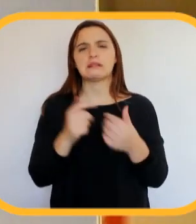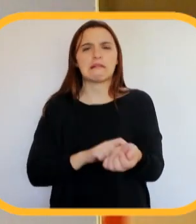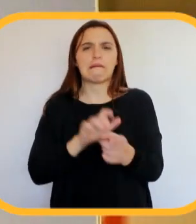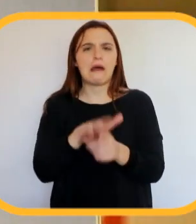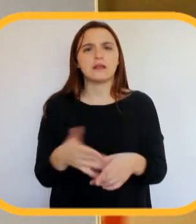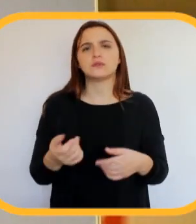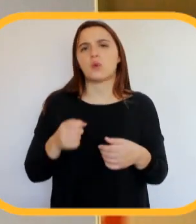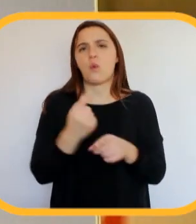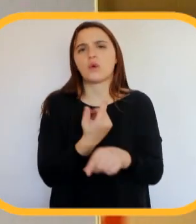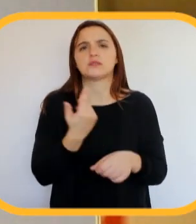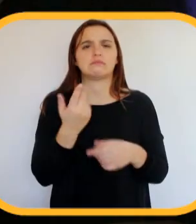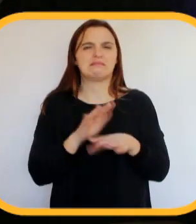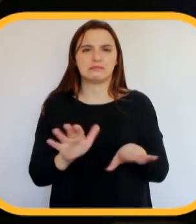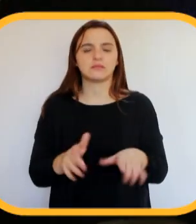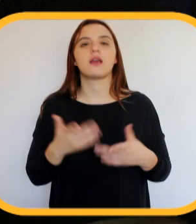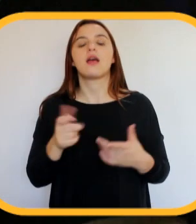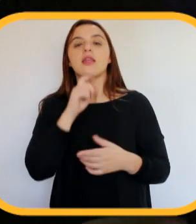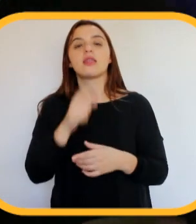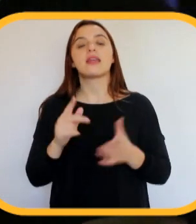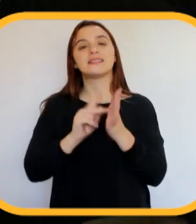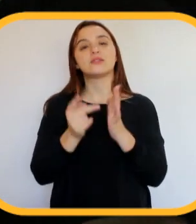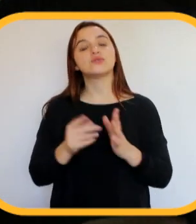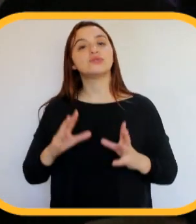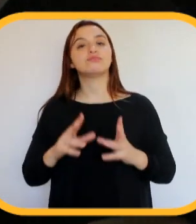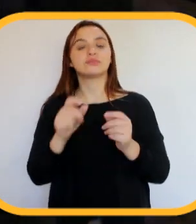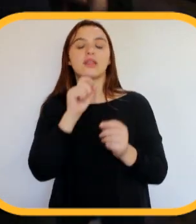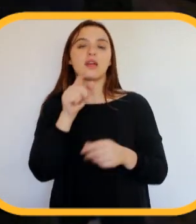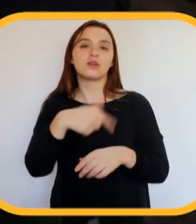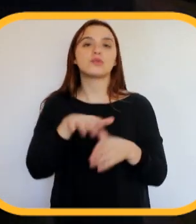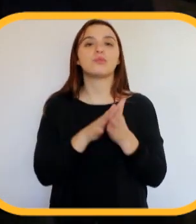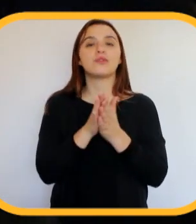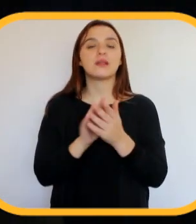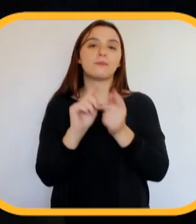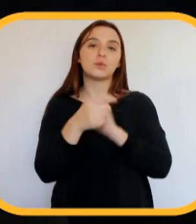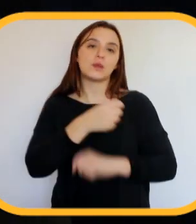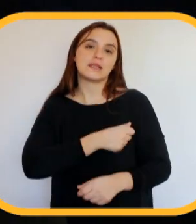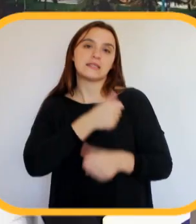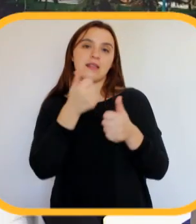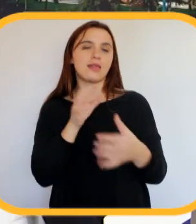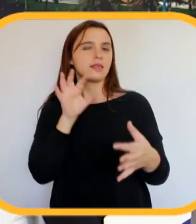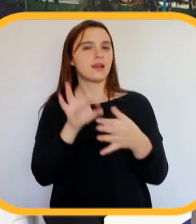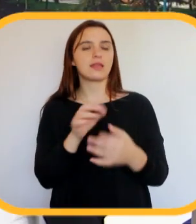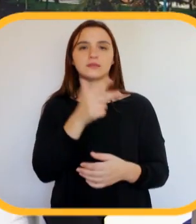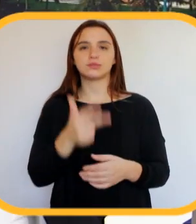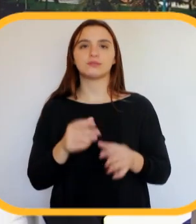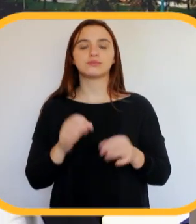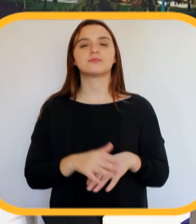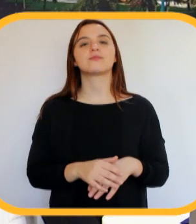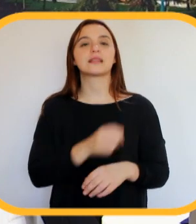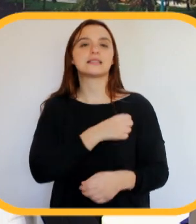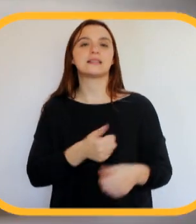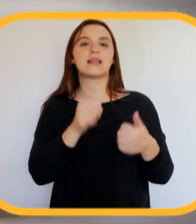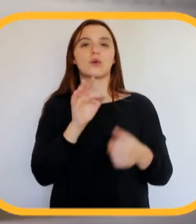etnia. Nós temos que trazer a tecnologia e evoluir a tecnologia ao nosso melhor benefício, de forma a conseguir tornar a cidade totalmente conectada. As